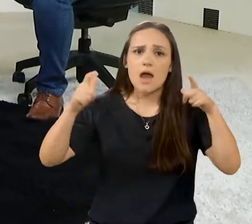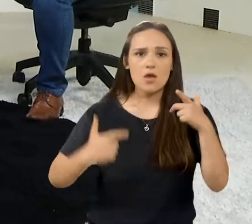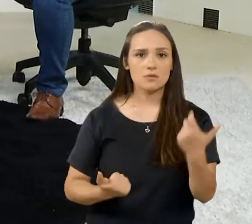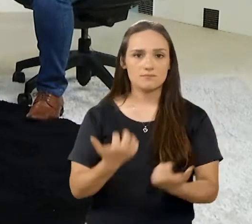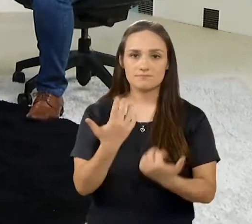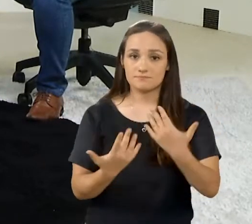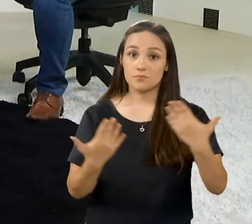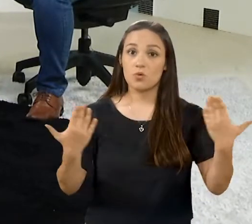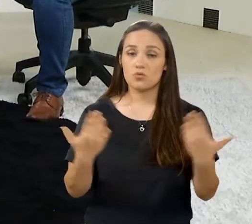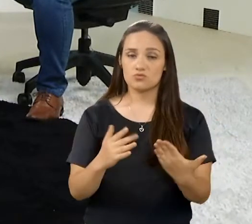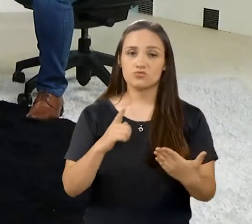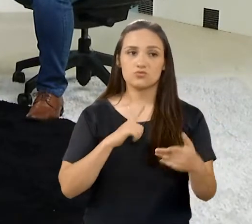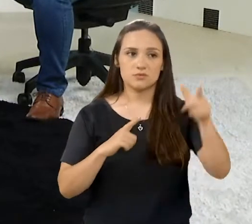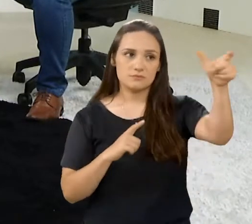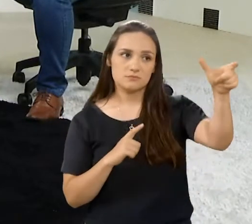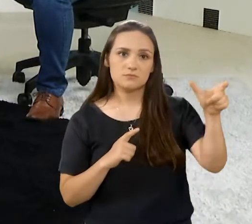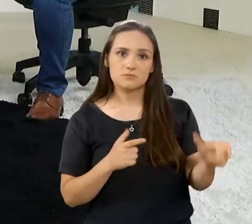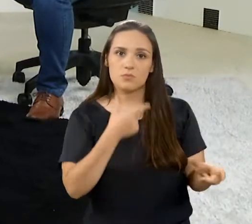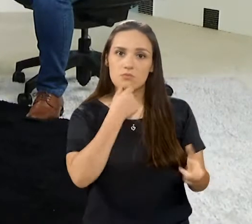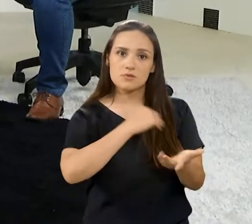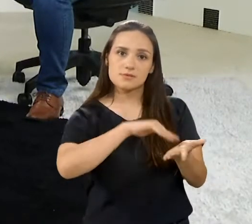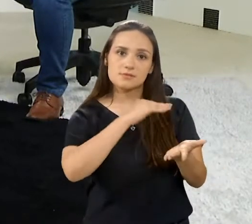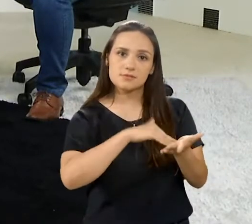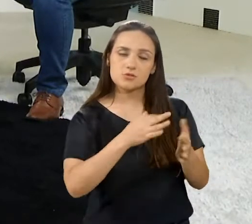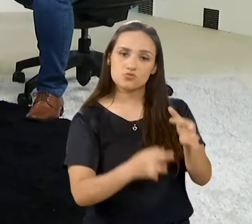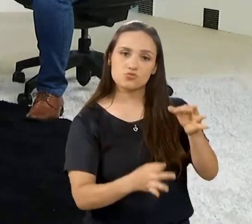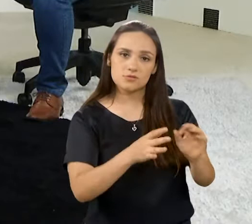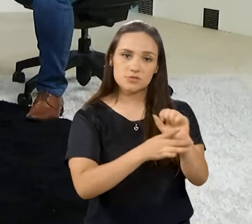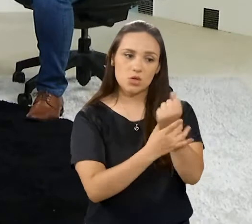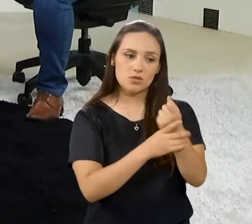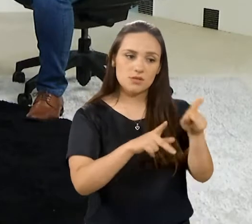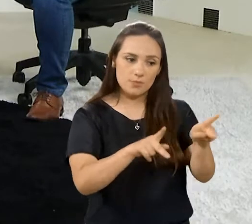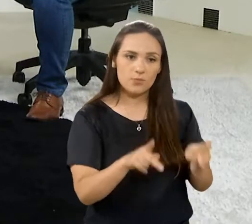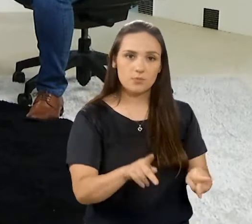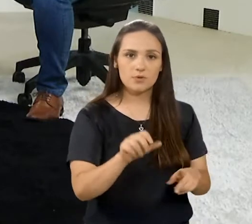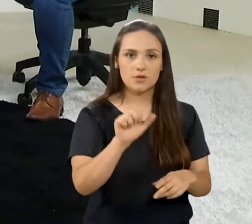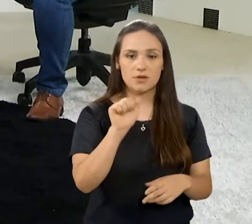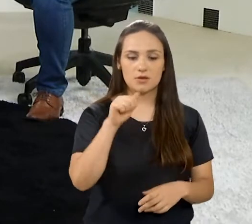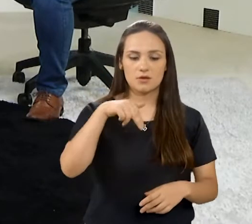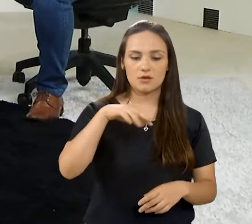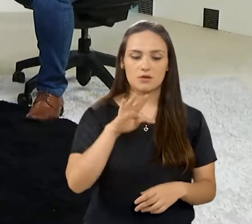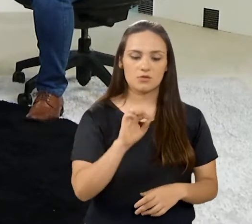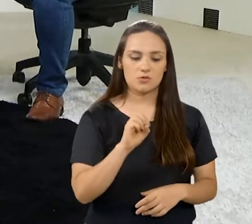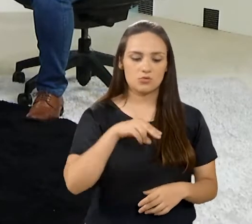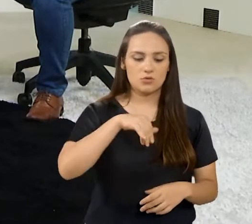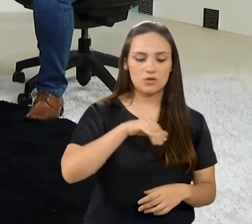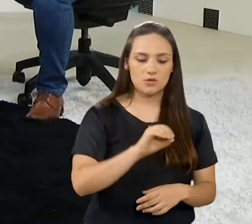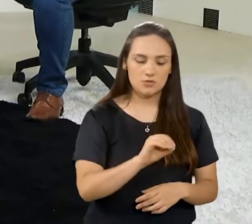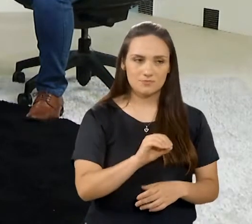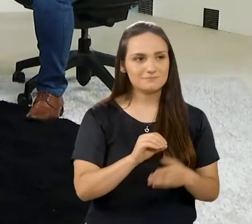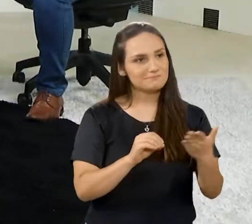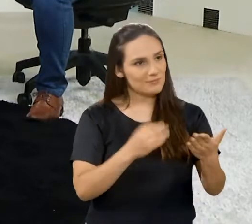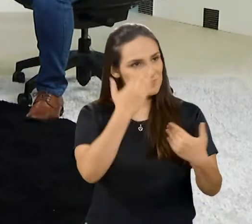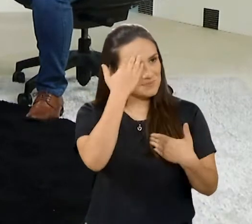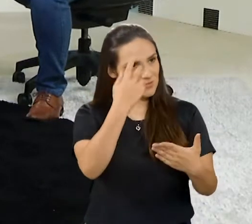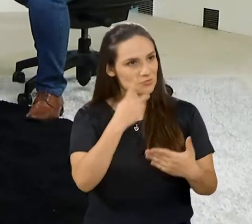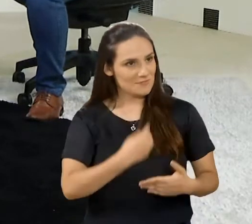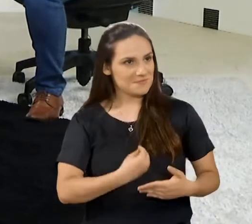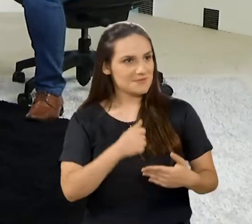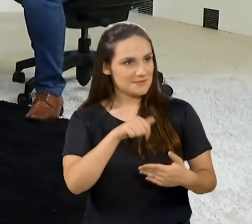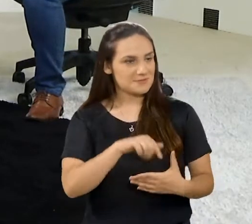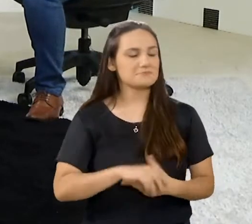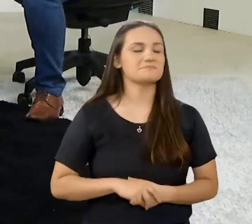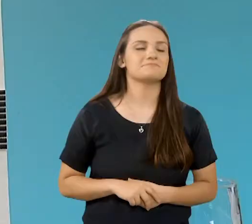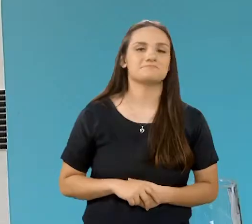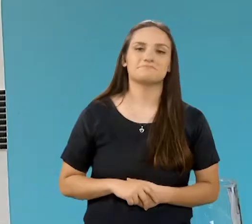décadas. Participam do programa o secretário de Estado de Justiça e Segurança Pública, Antônio Carlos Videira. Secretário, obrigado pela